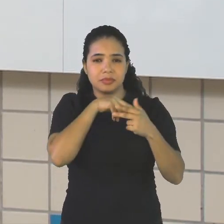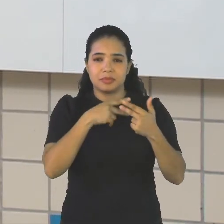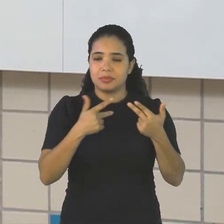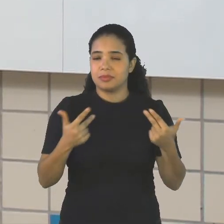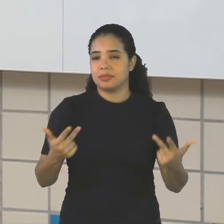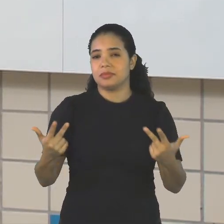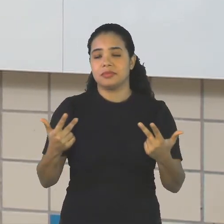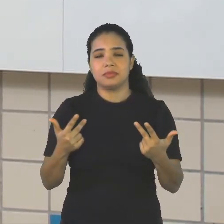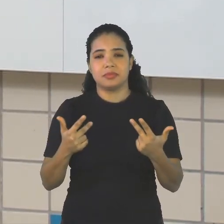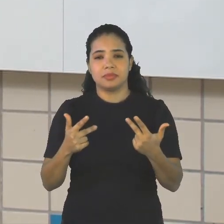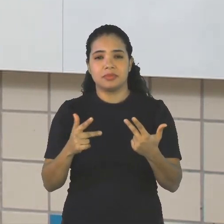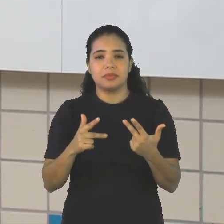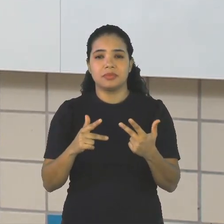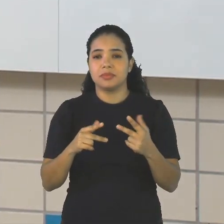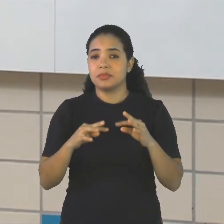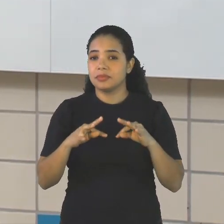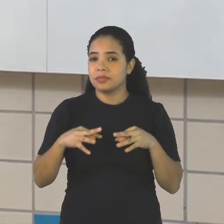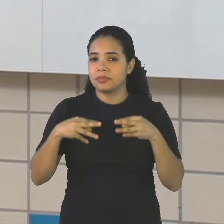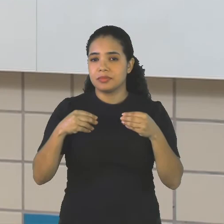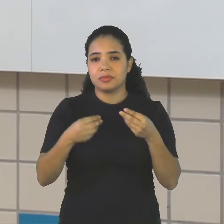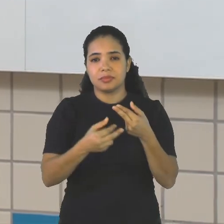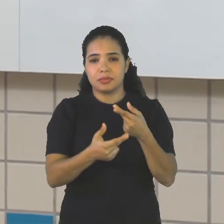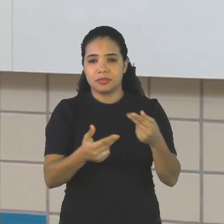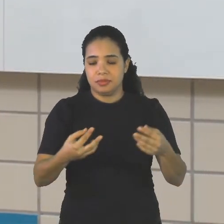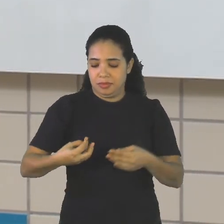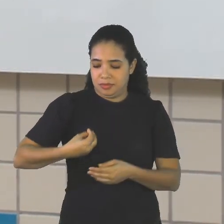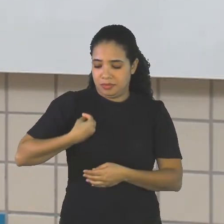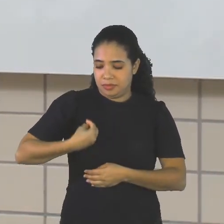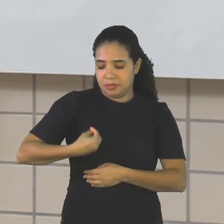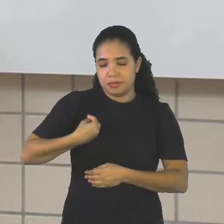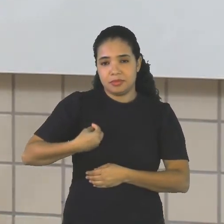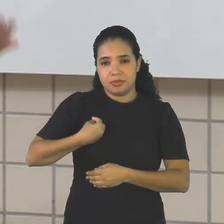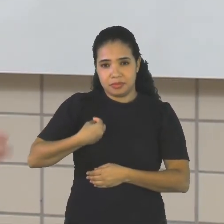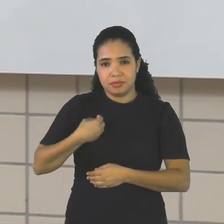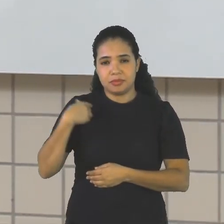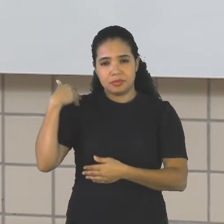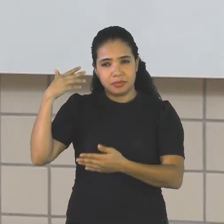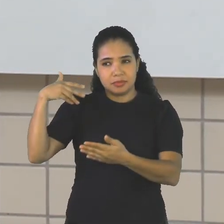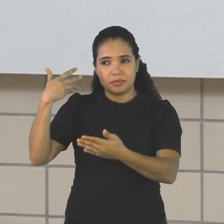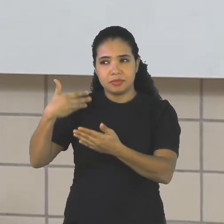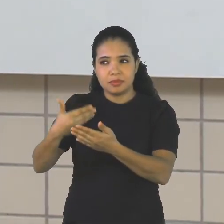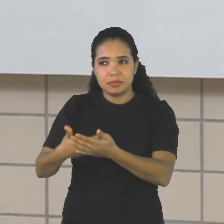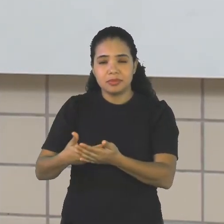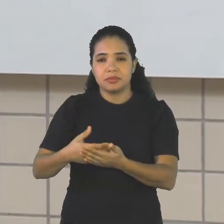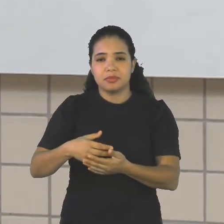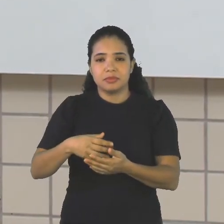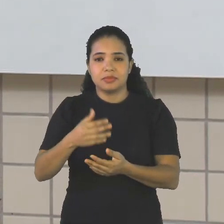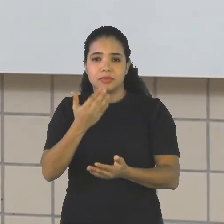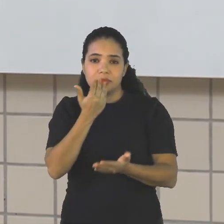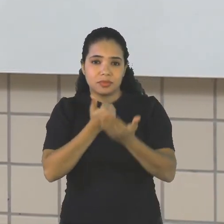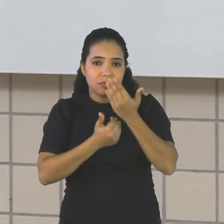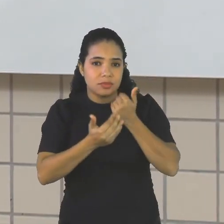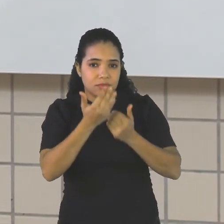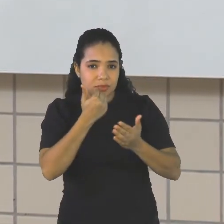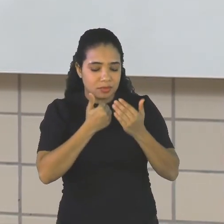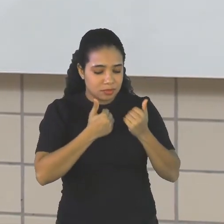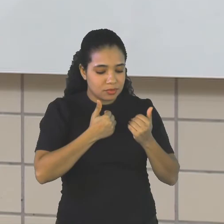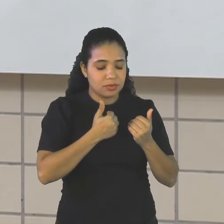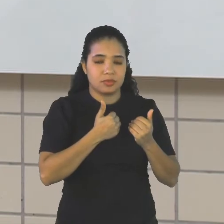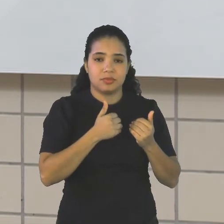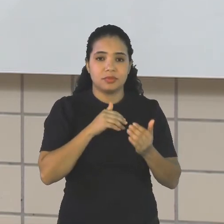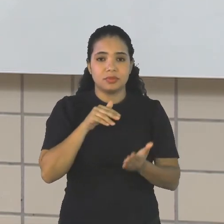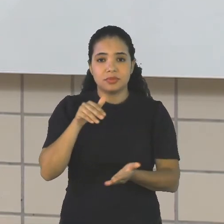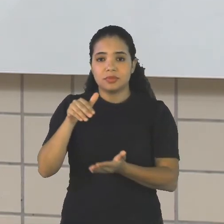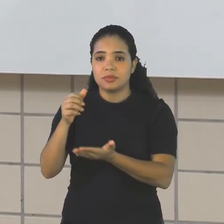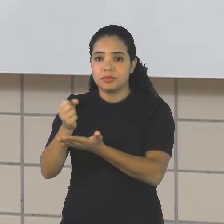são diversos. E eles atuam na nossa vida desde o fornecimento do alimento, da manipulação de alimentos até a produção de